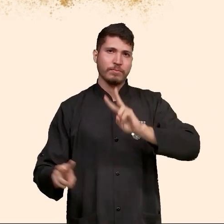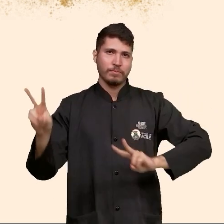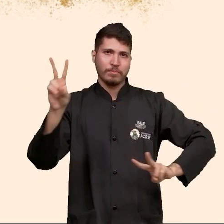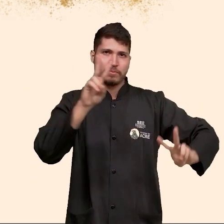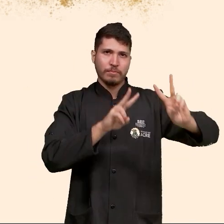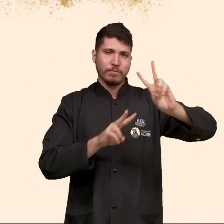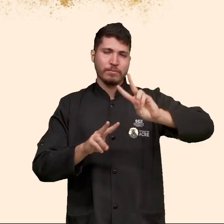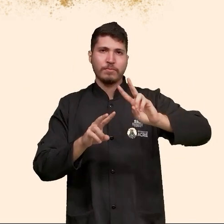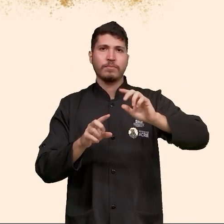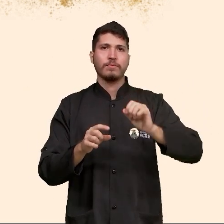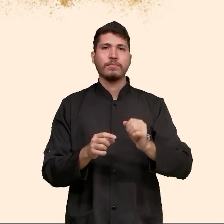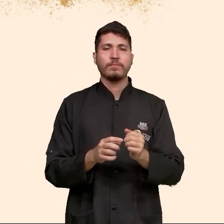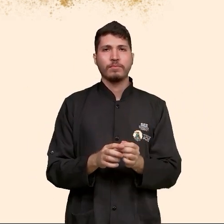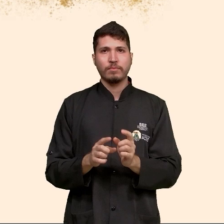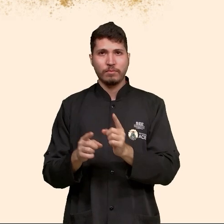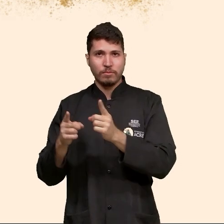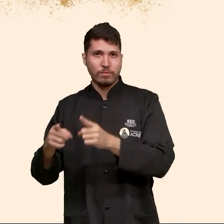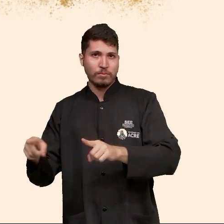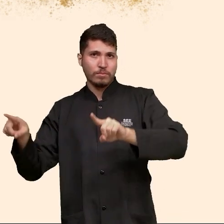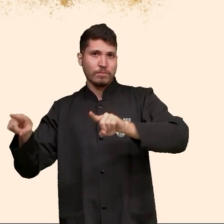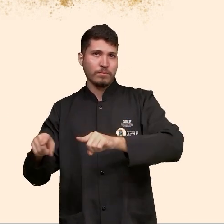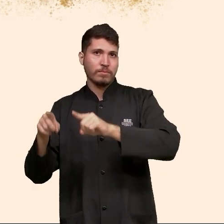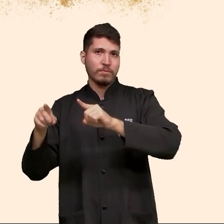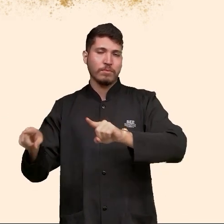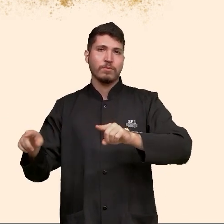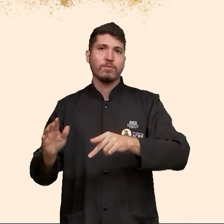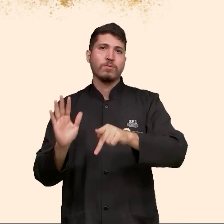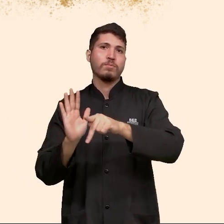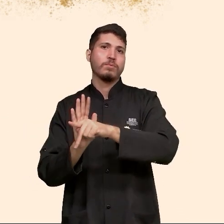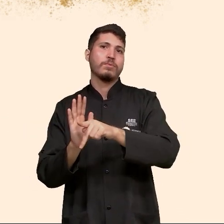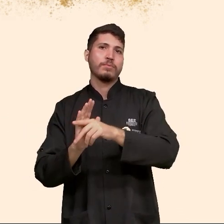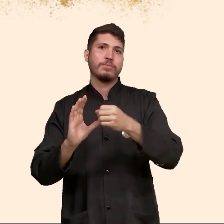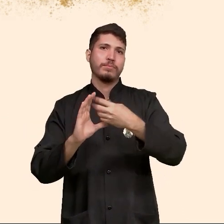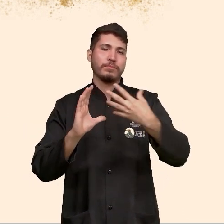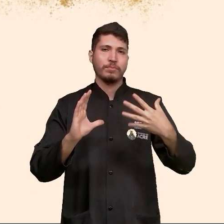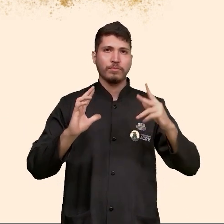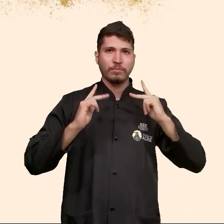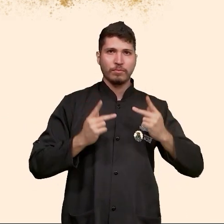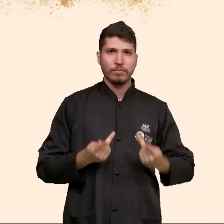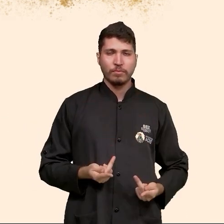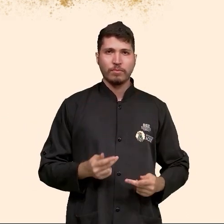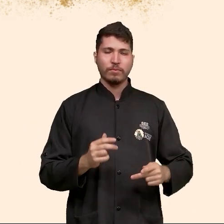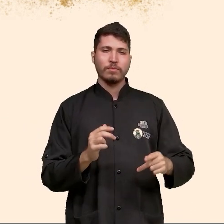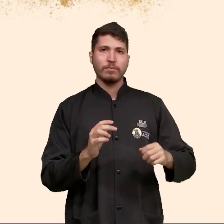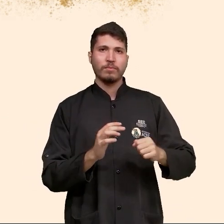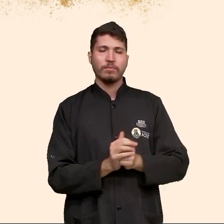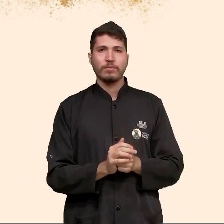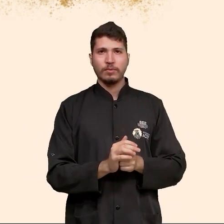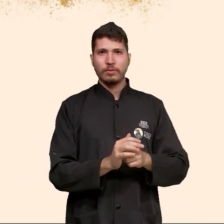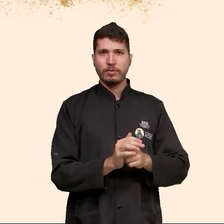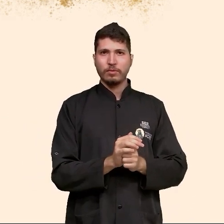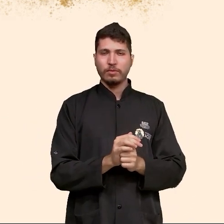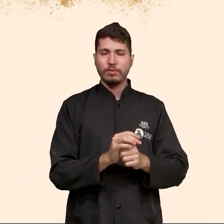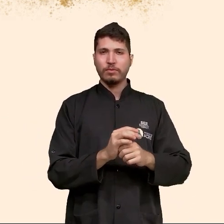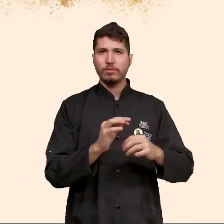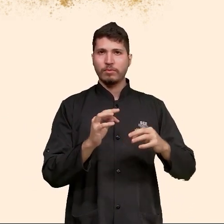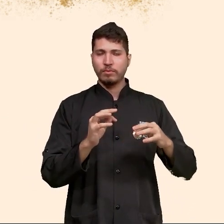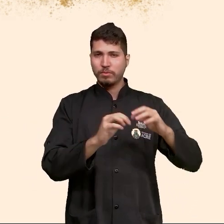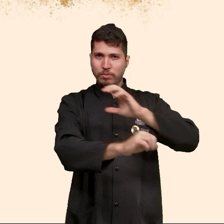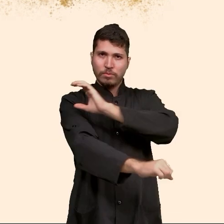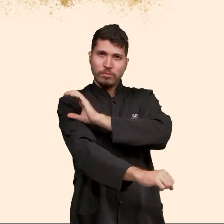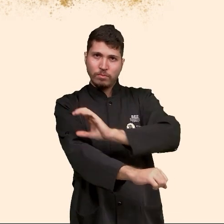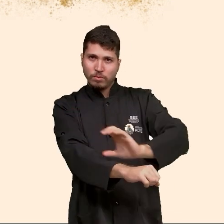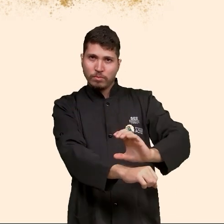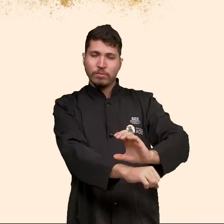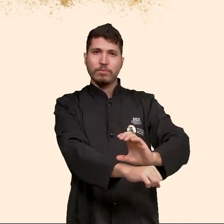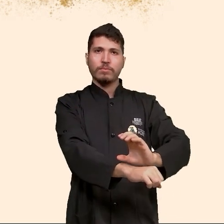a música são expressões humanas presentes em todas as culturas ao longo da história. E a gente vai conhecer como ela